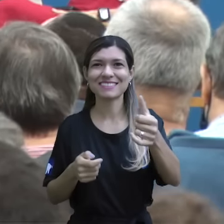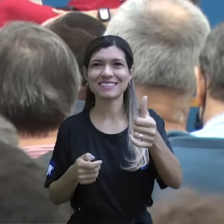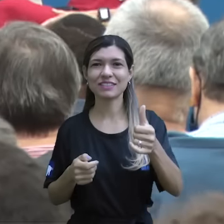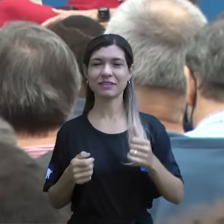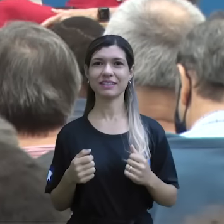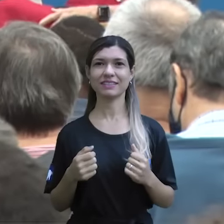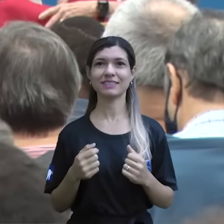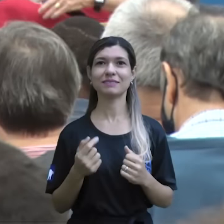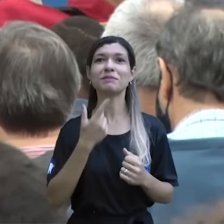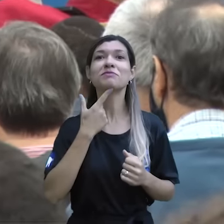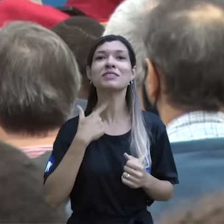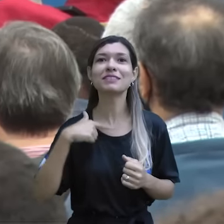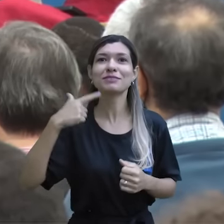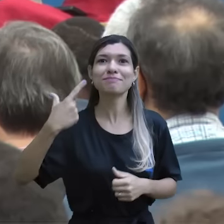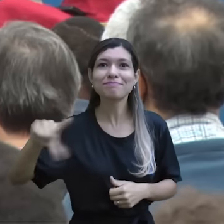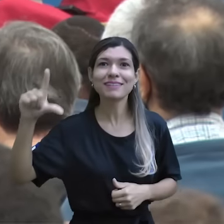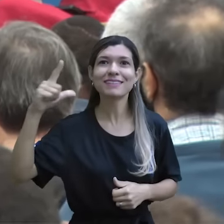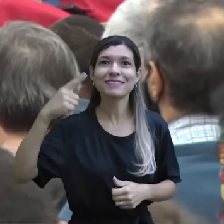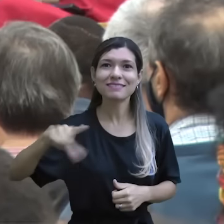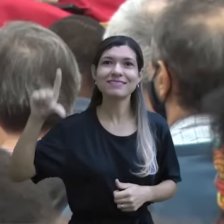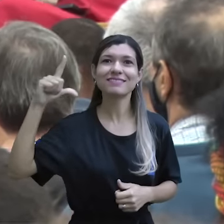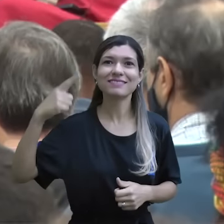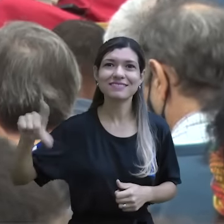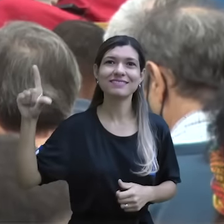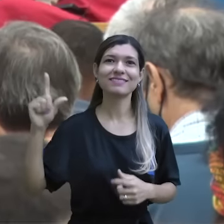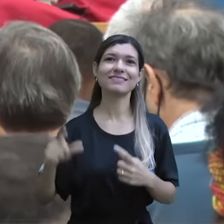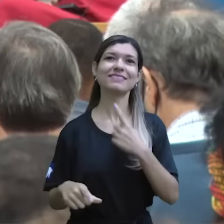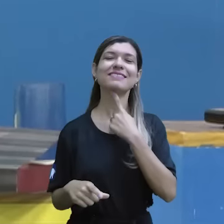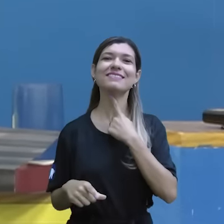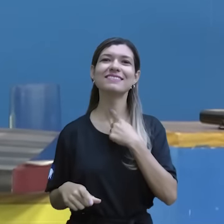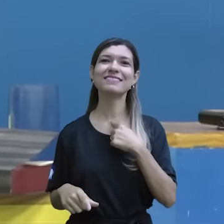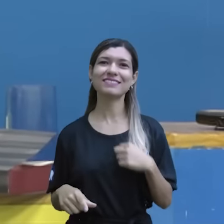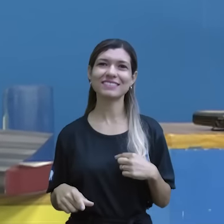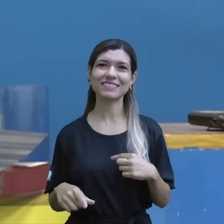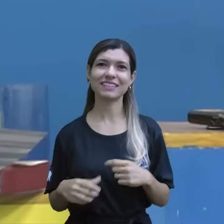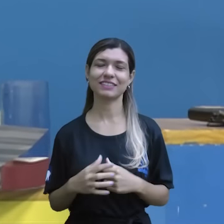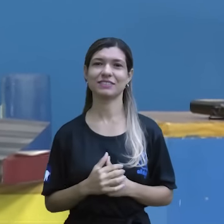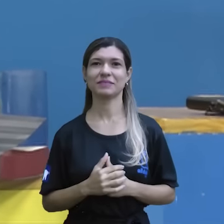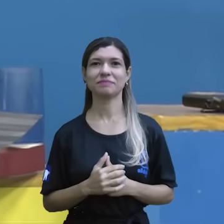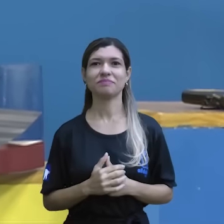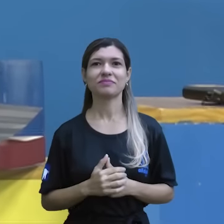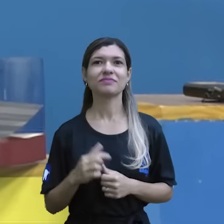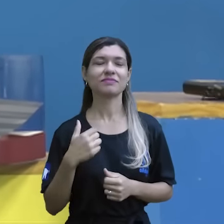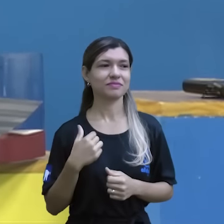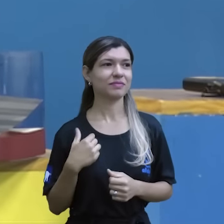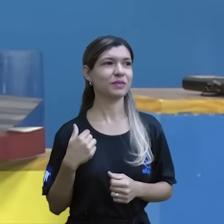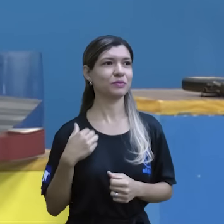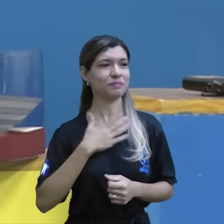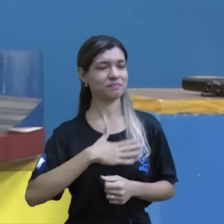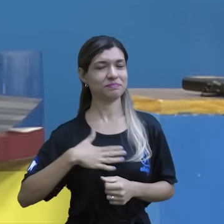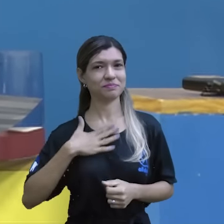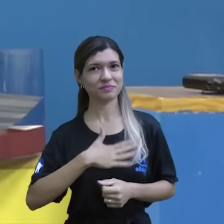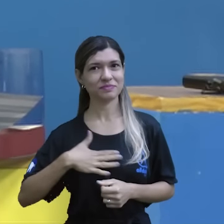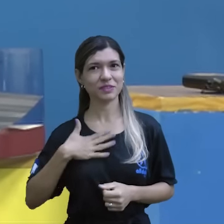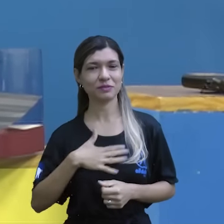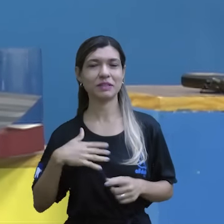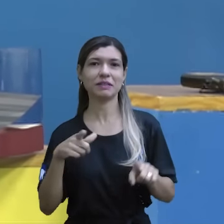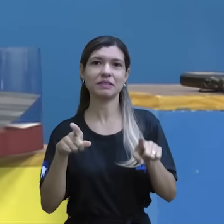Tem, os romances, tem... Enfim, tudo... A gente está assim, eu estou morrendo de pena de